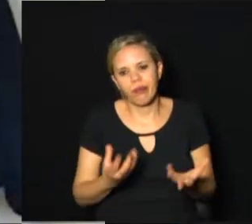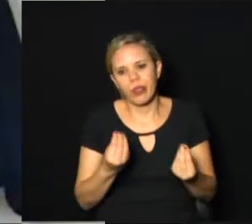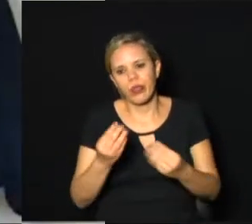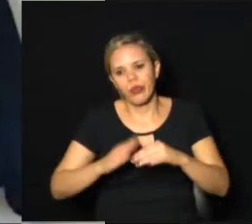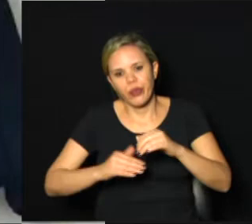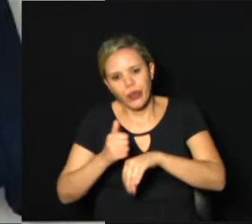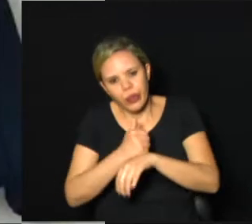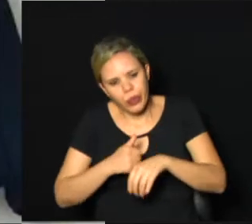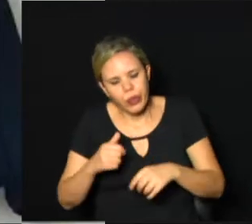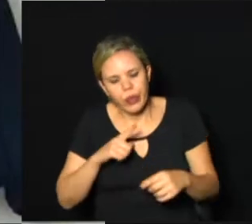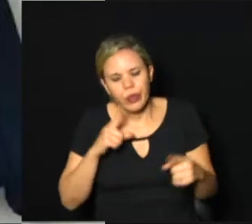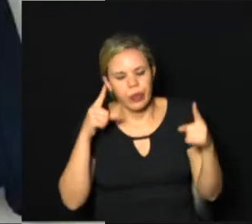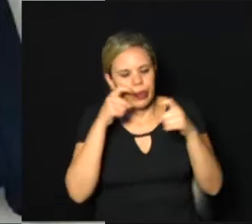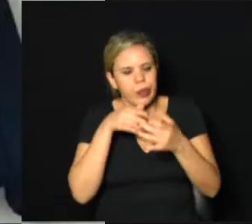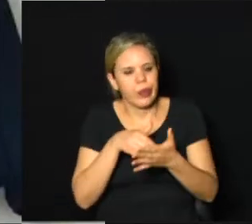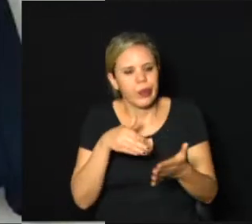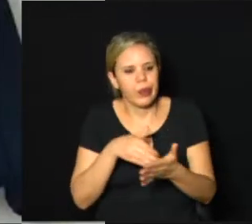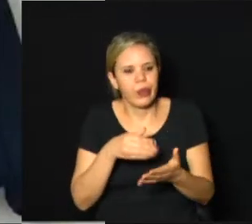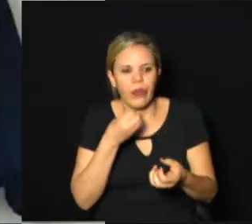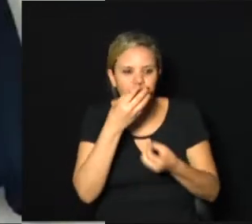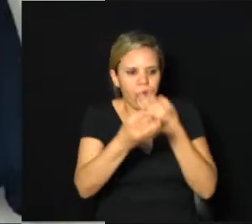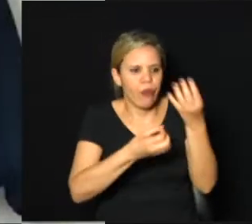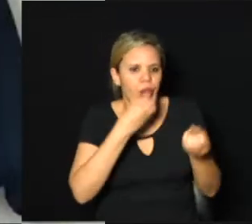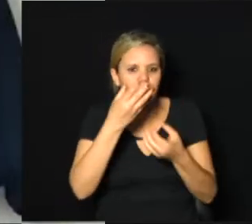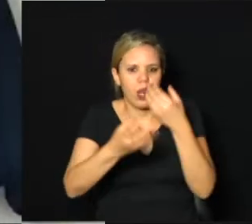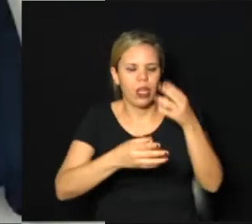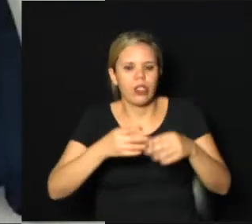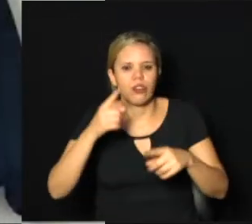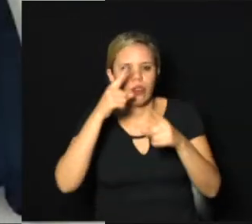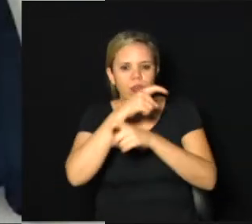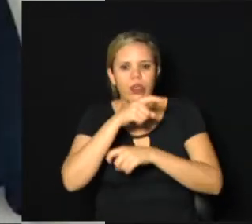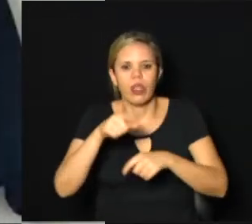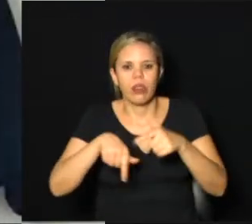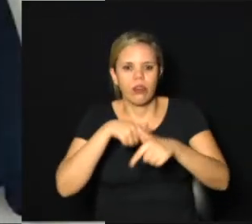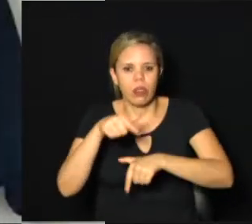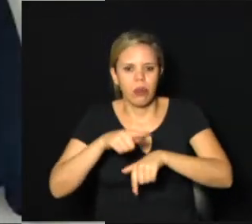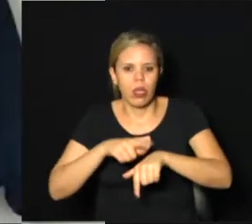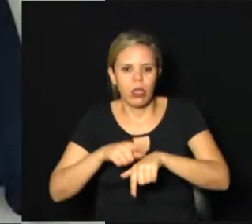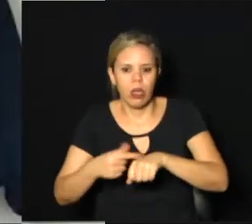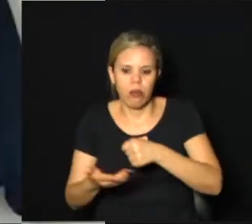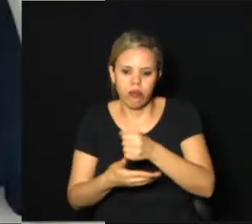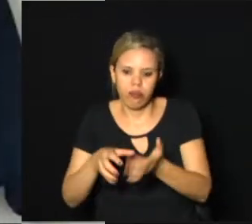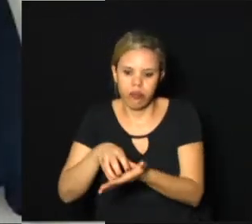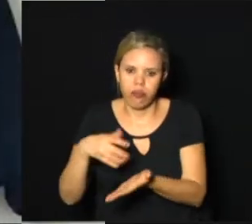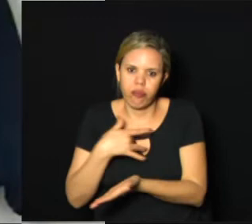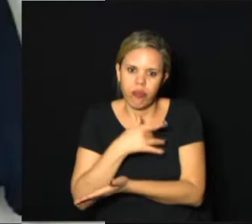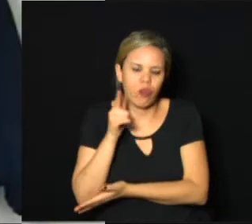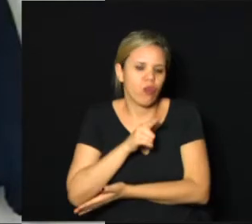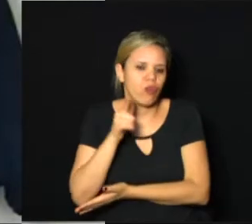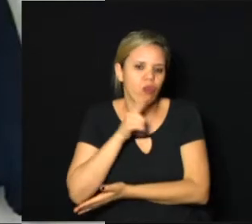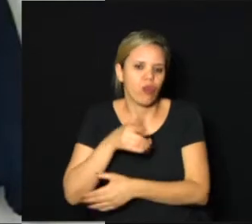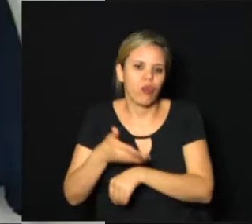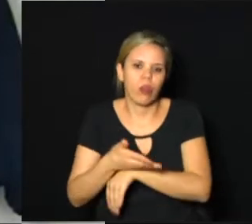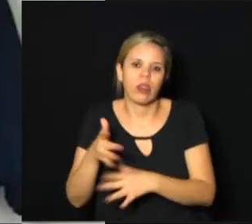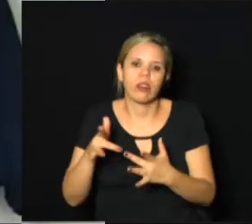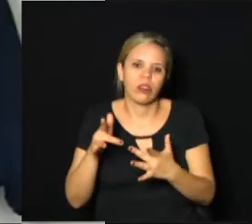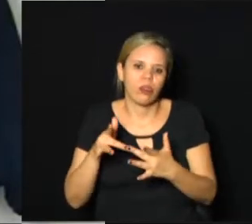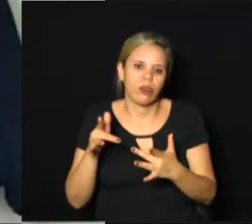profissionais têm muita dificuldade, nos relatando dificuldade, às vezes, no serviço, especialmente na atenção básica, para conseguir acessar